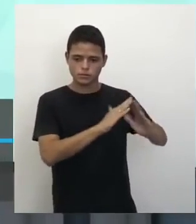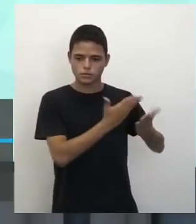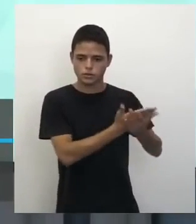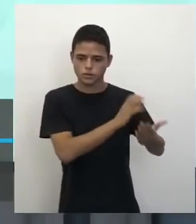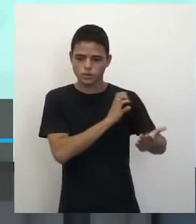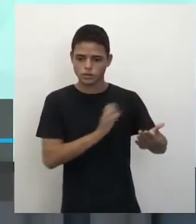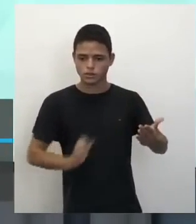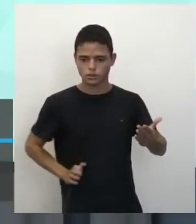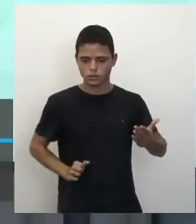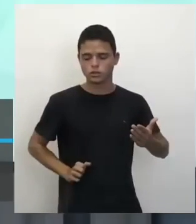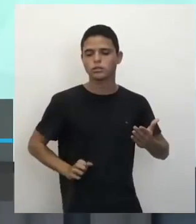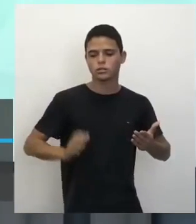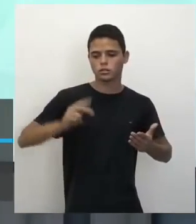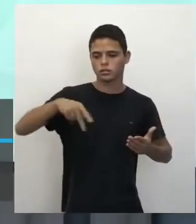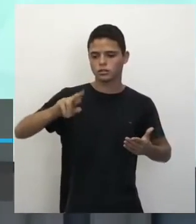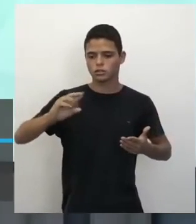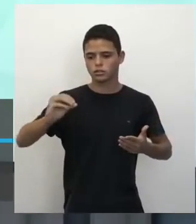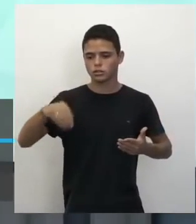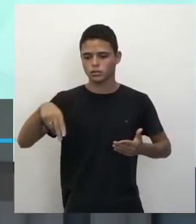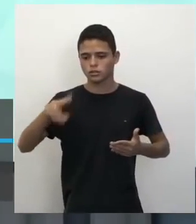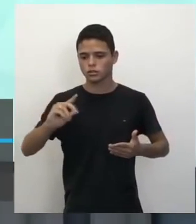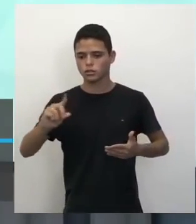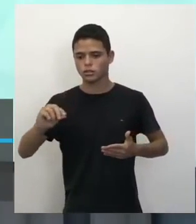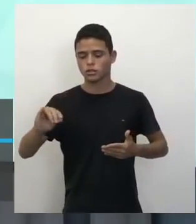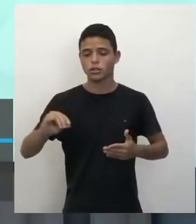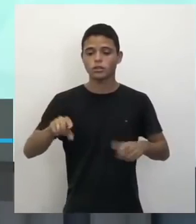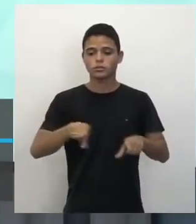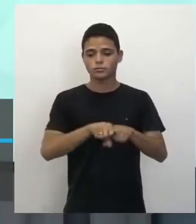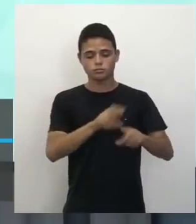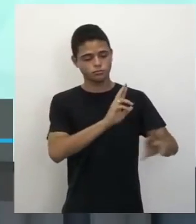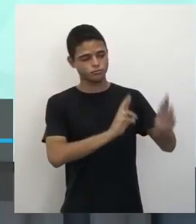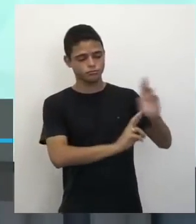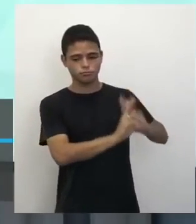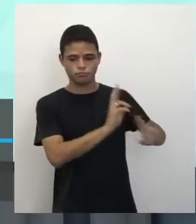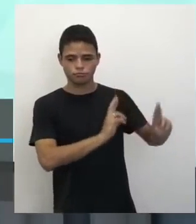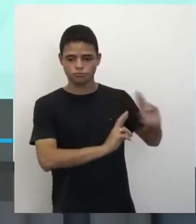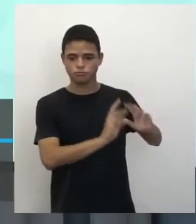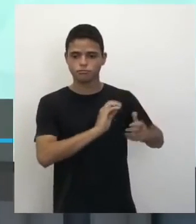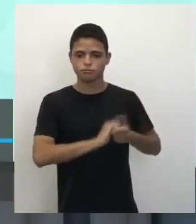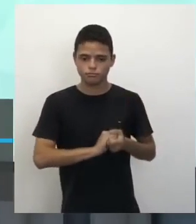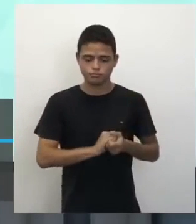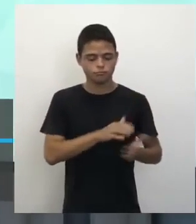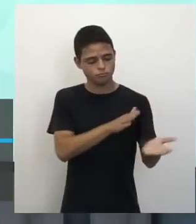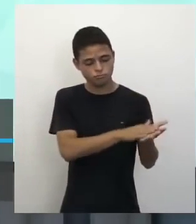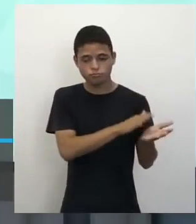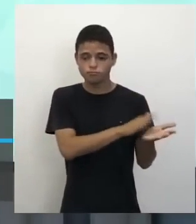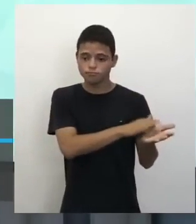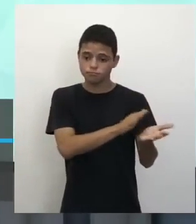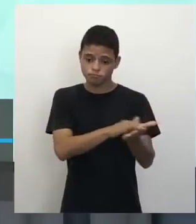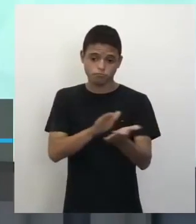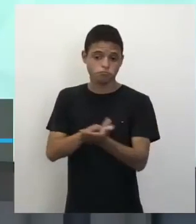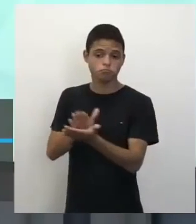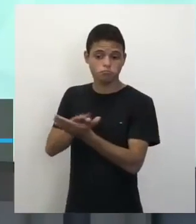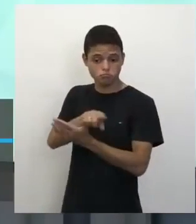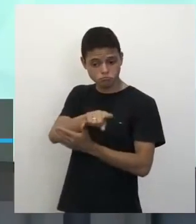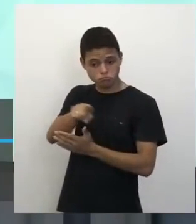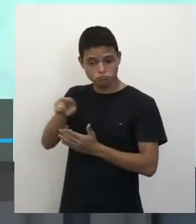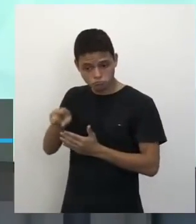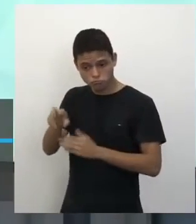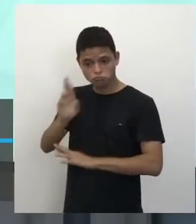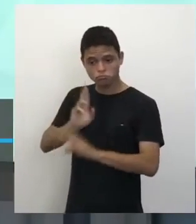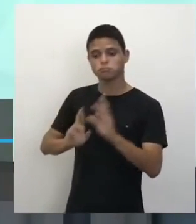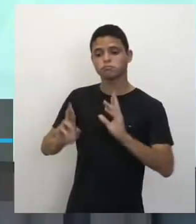Estadual Trujillo Torlone que estão respondendo. Parabéns, galerinha, aí pelas respostas